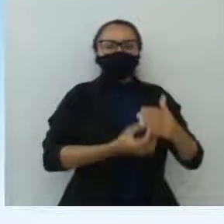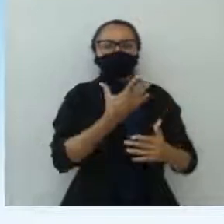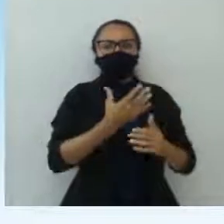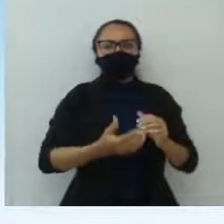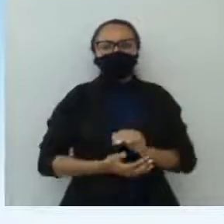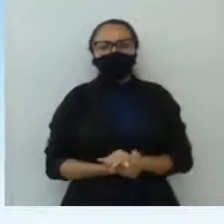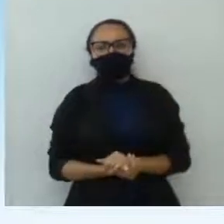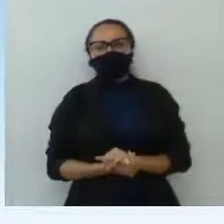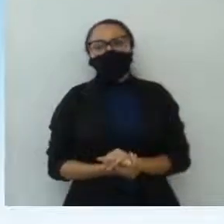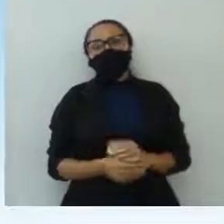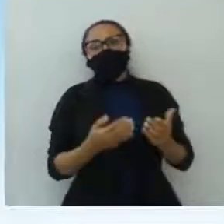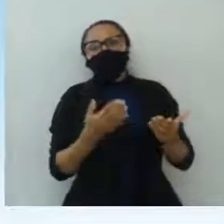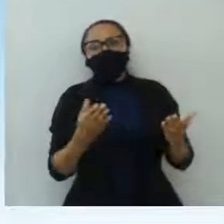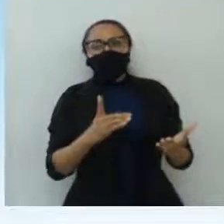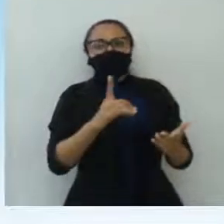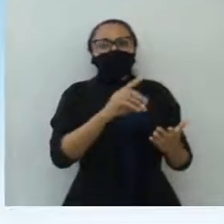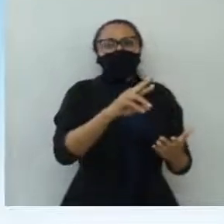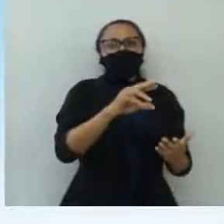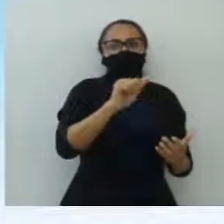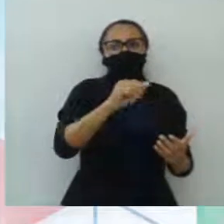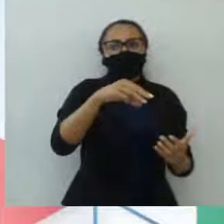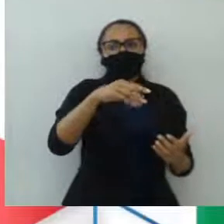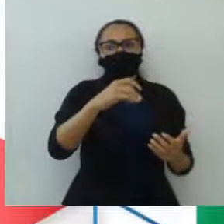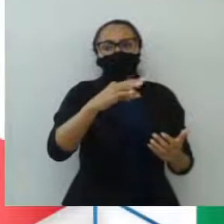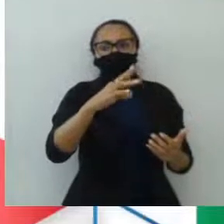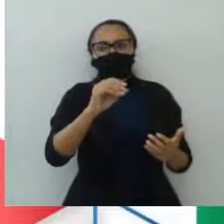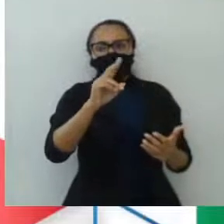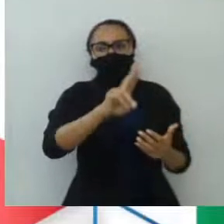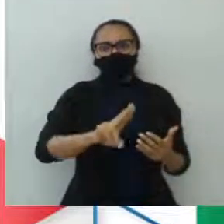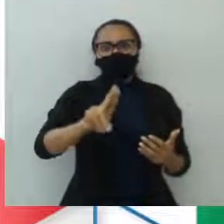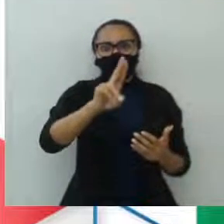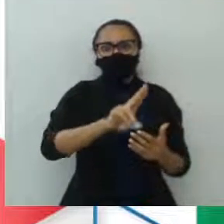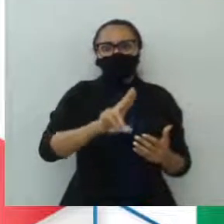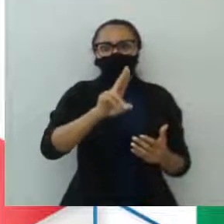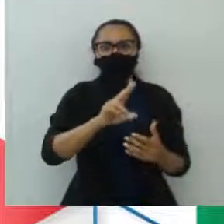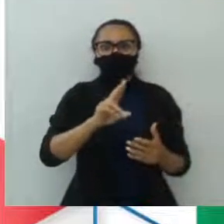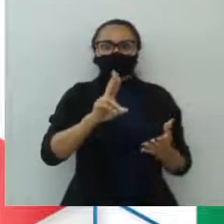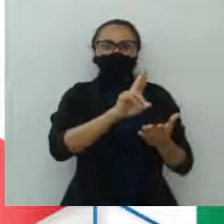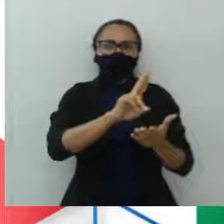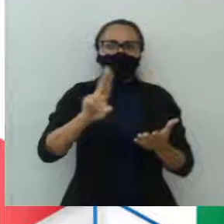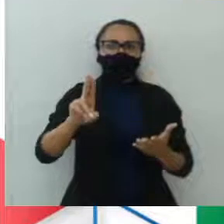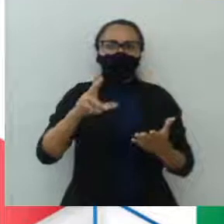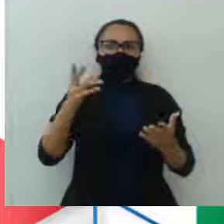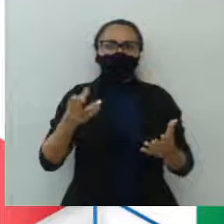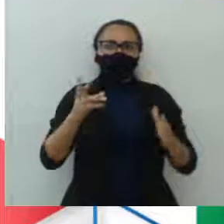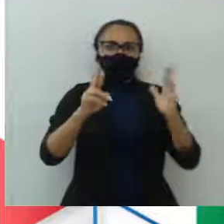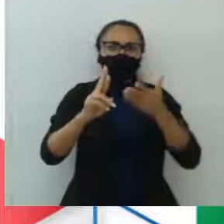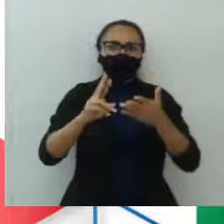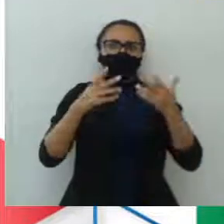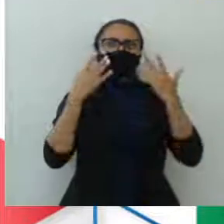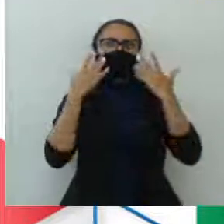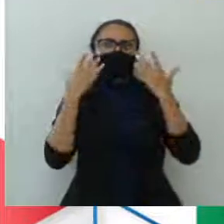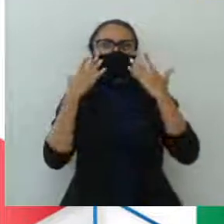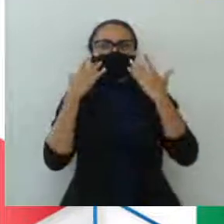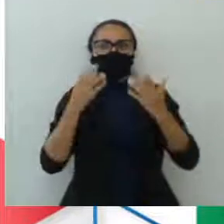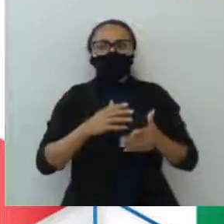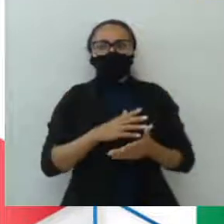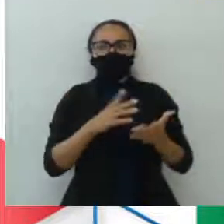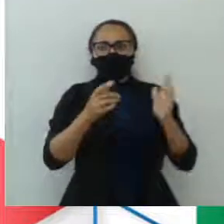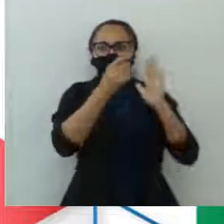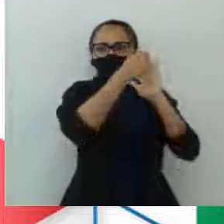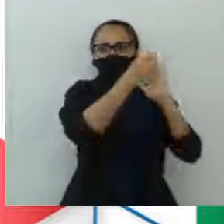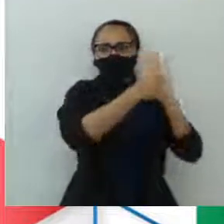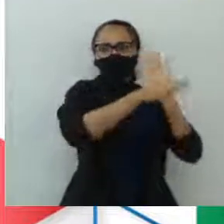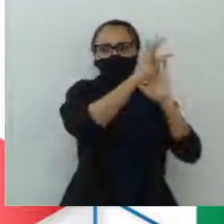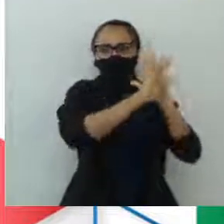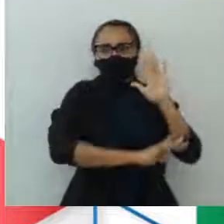E a dramaturgia é um nome utilizado para as representações teatrais e os dramaturgos são aqueles que escrevem os